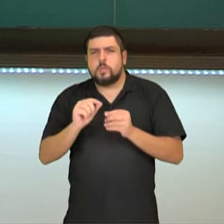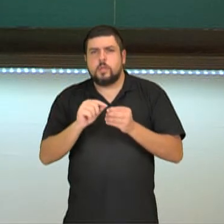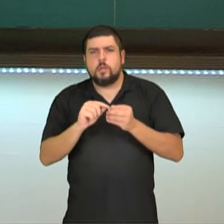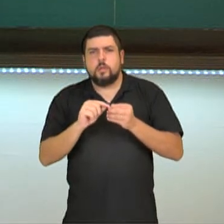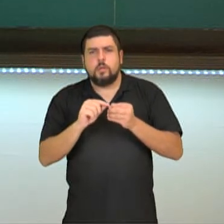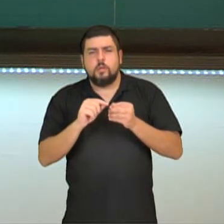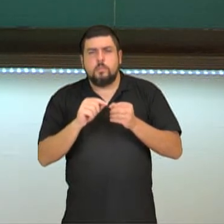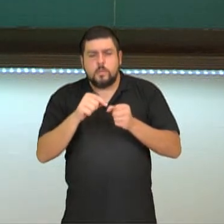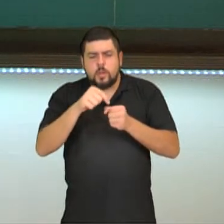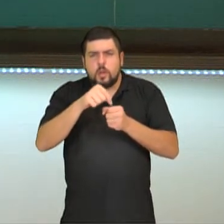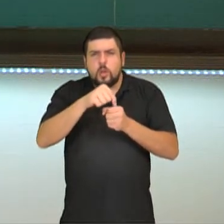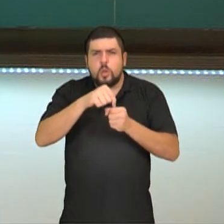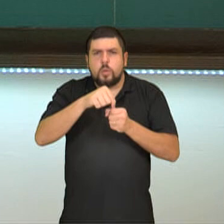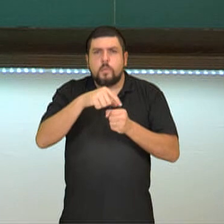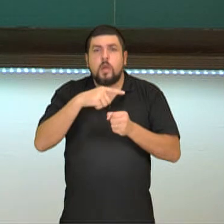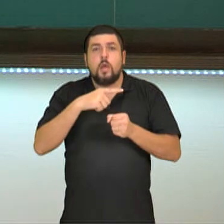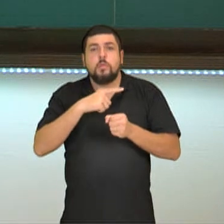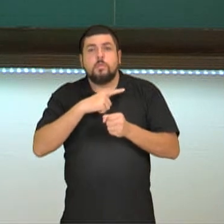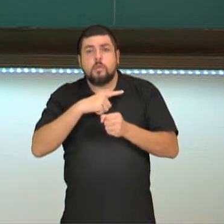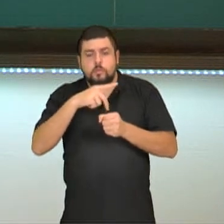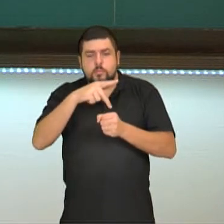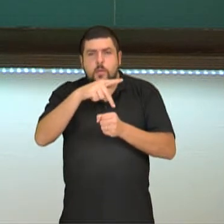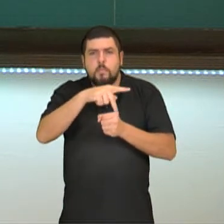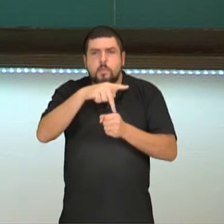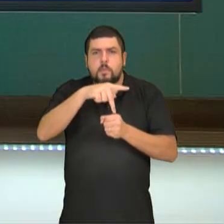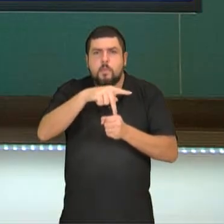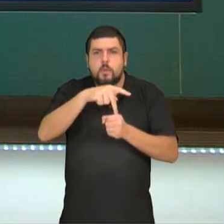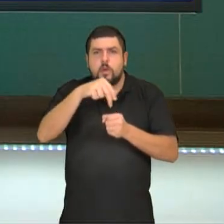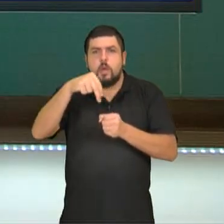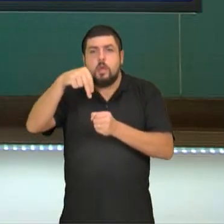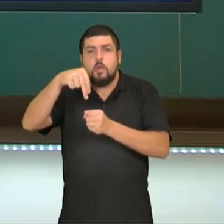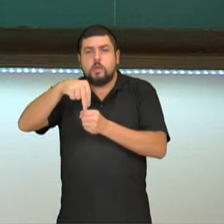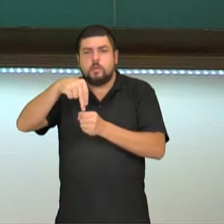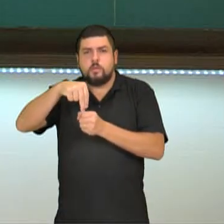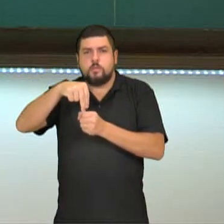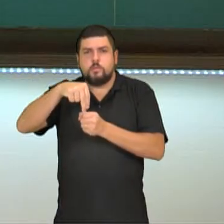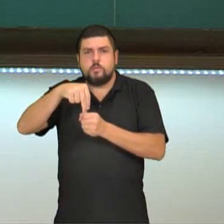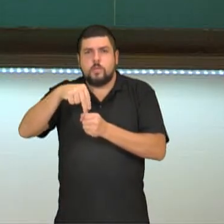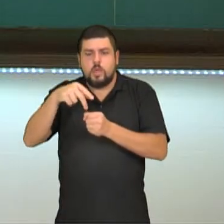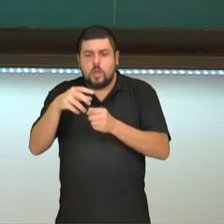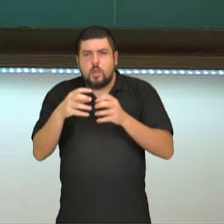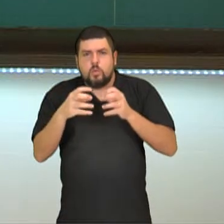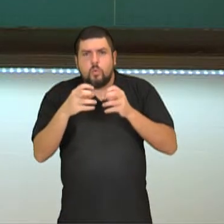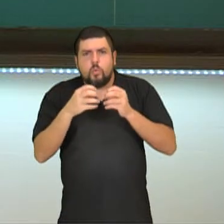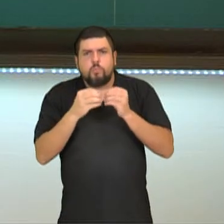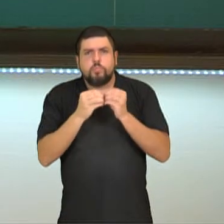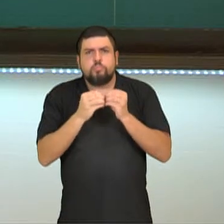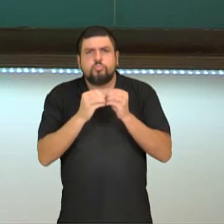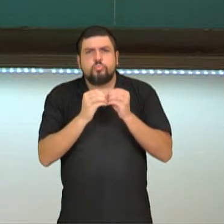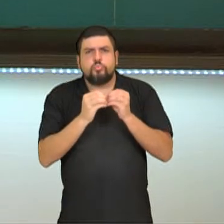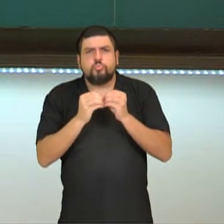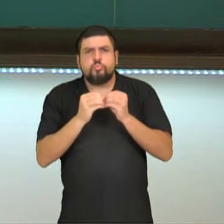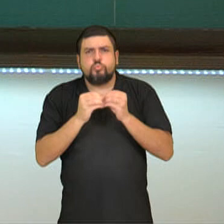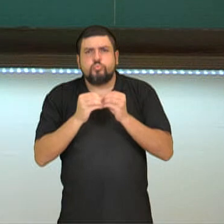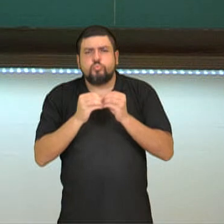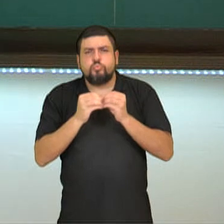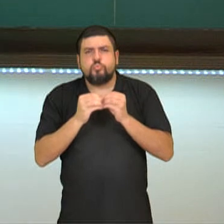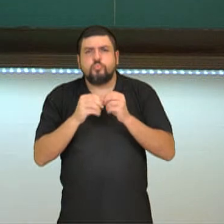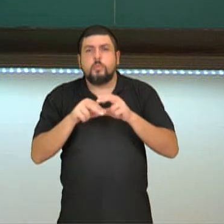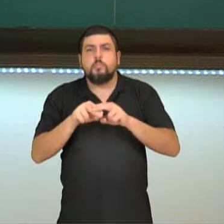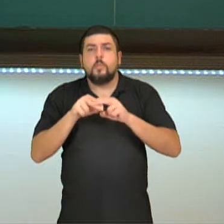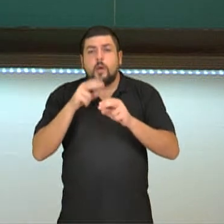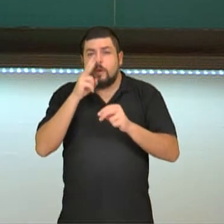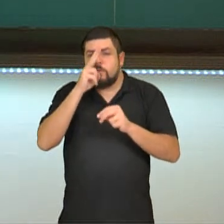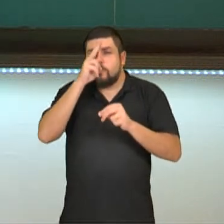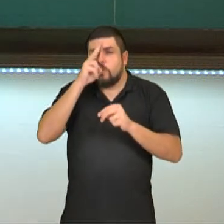núcleo pequenininho tem prótons e nêutrons, atraídos pela força nuclear forte que os mantém ligados, né? Só